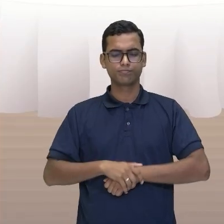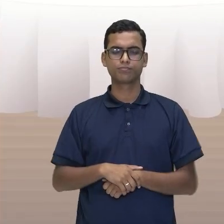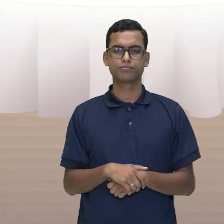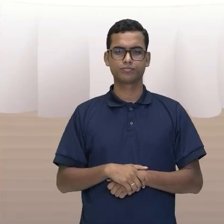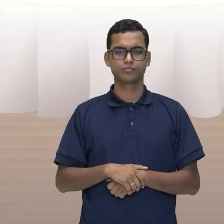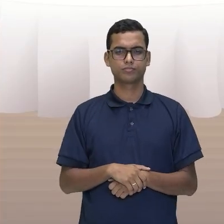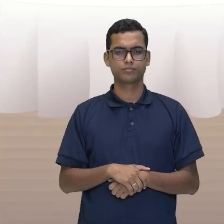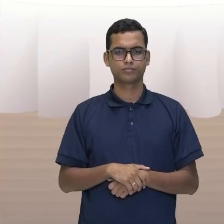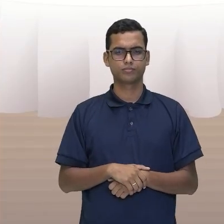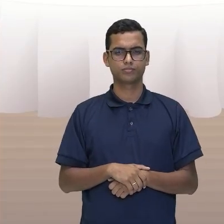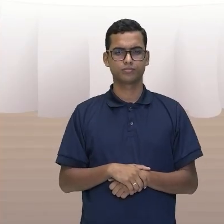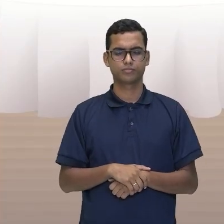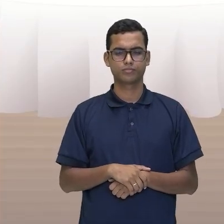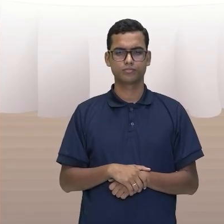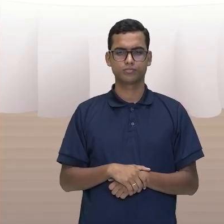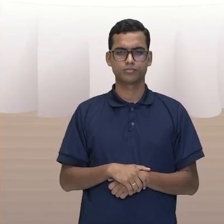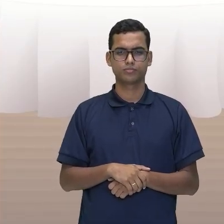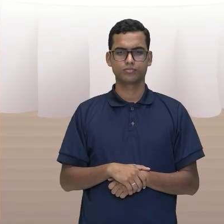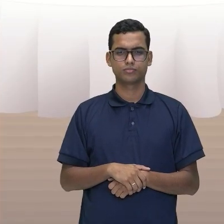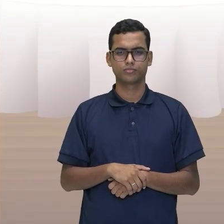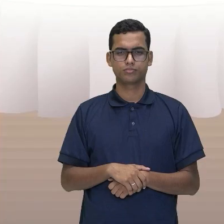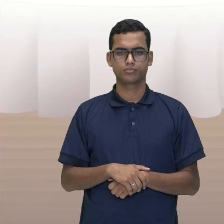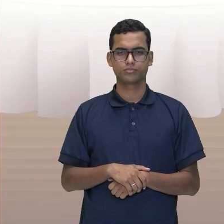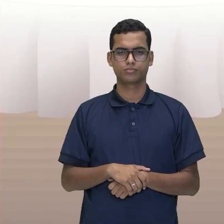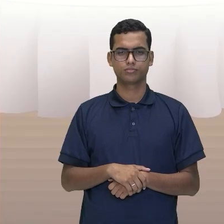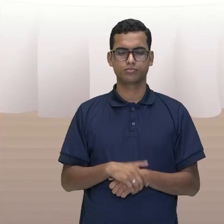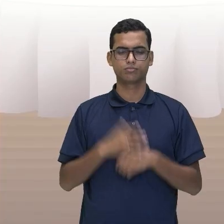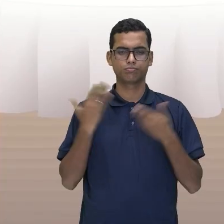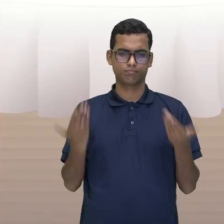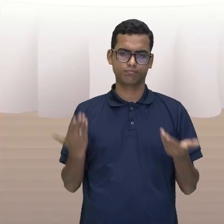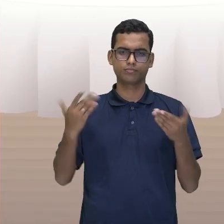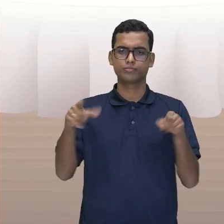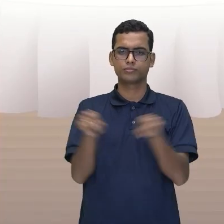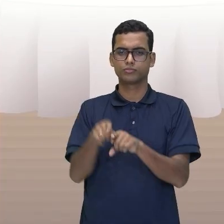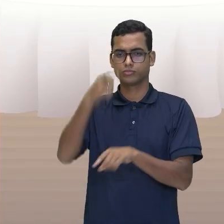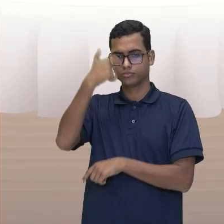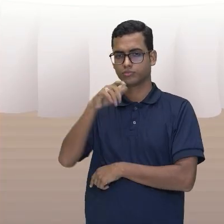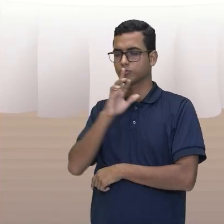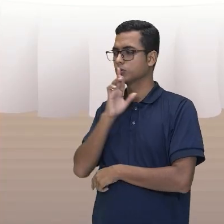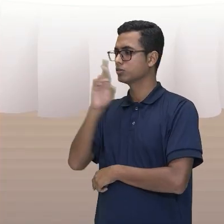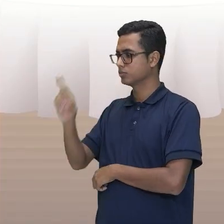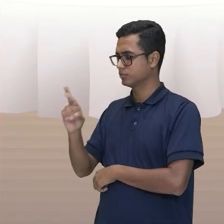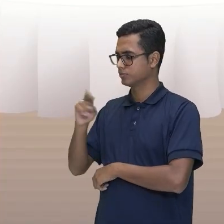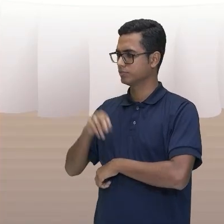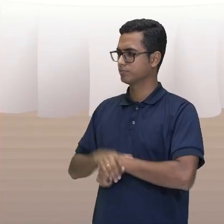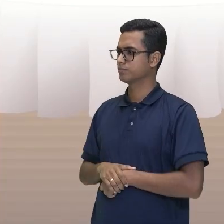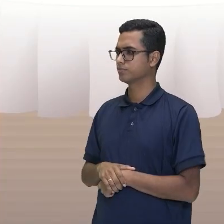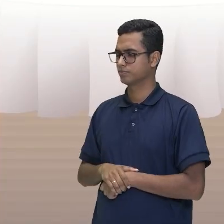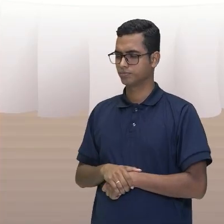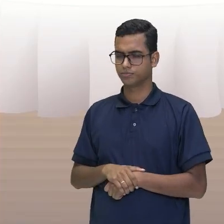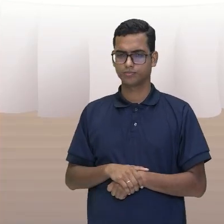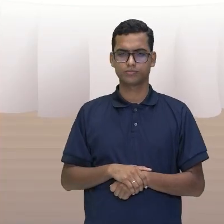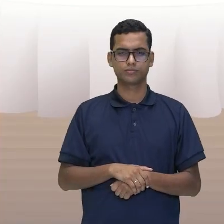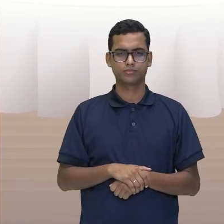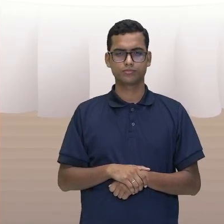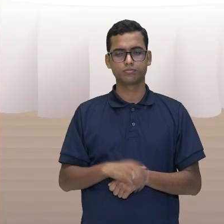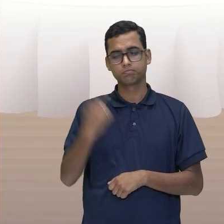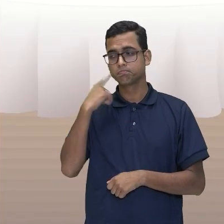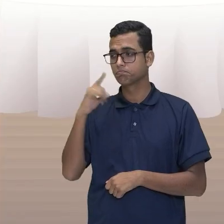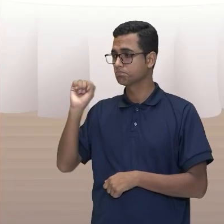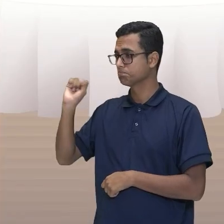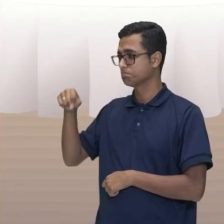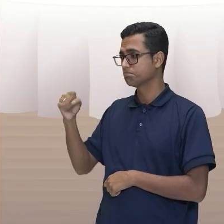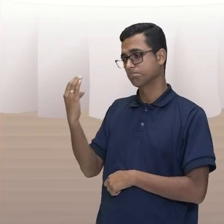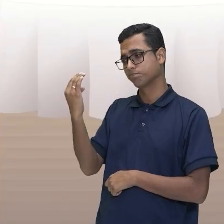de salada, por favor? E aí, claro, dentro dessa situação, o que eu vou dizer? Sure. Claro, com certeza eu vou fazer